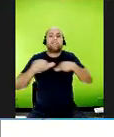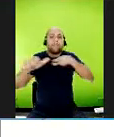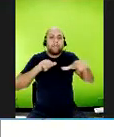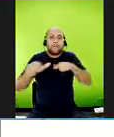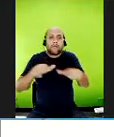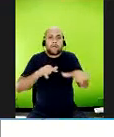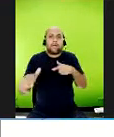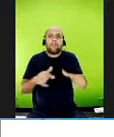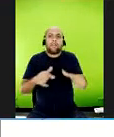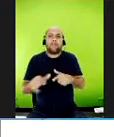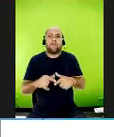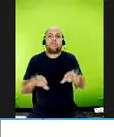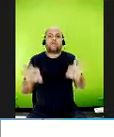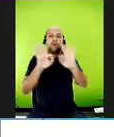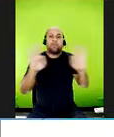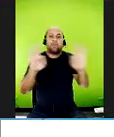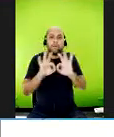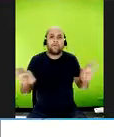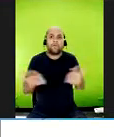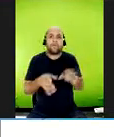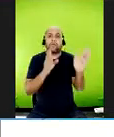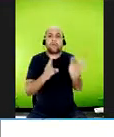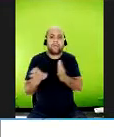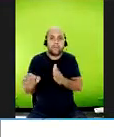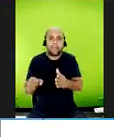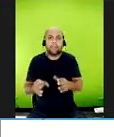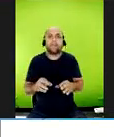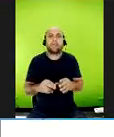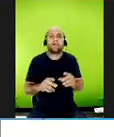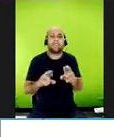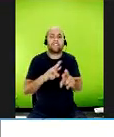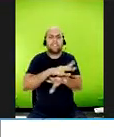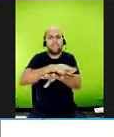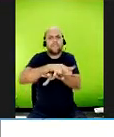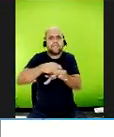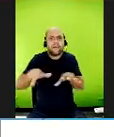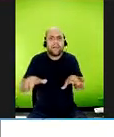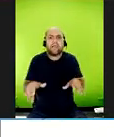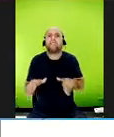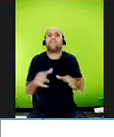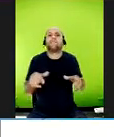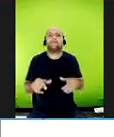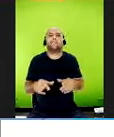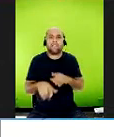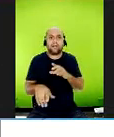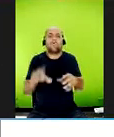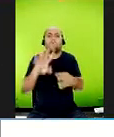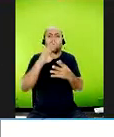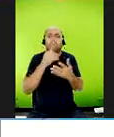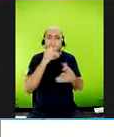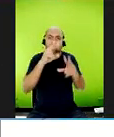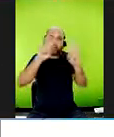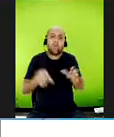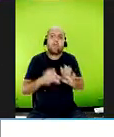trago conteúdo sobre o processo seletivos diversidade Carrera currículo é um problema da